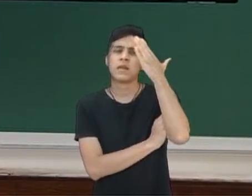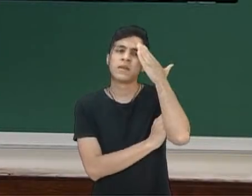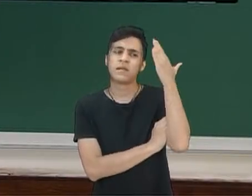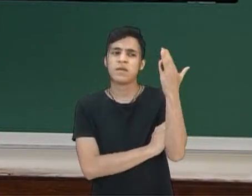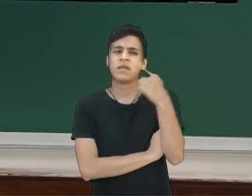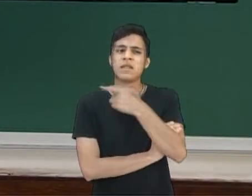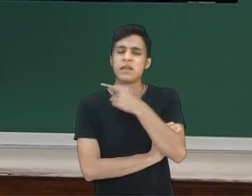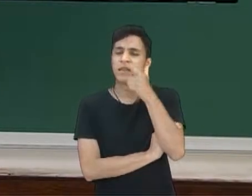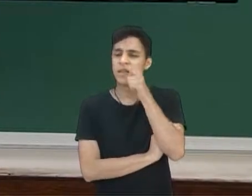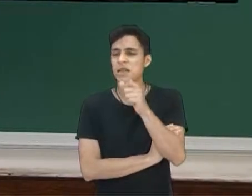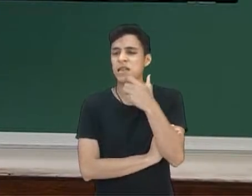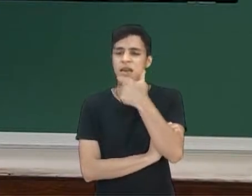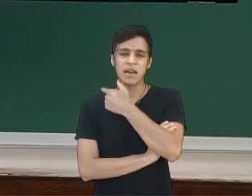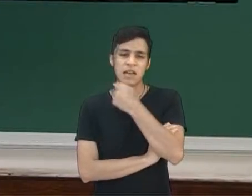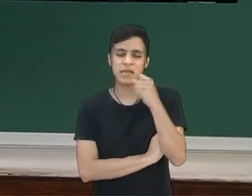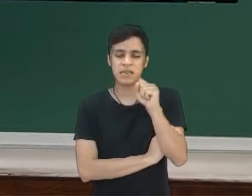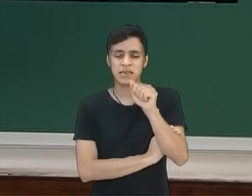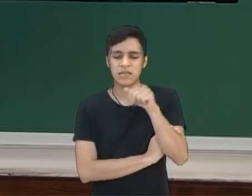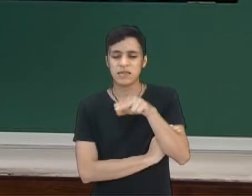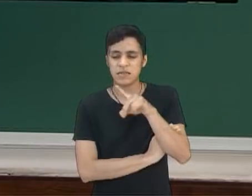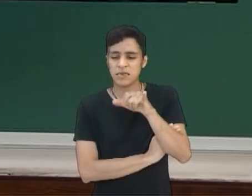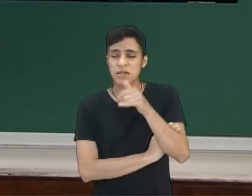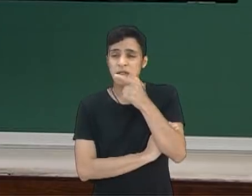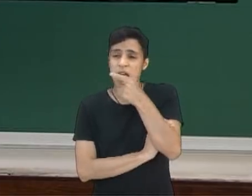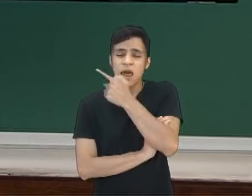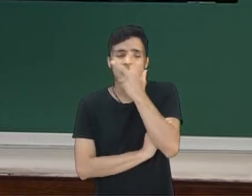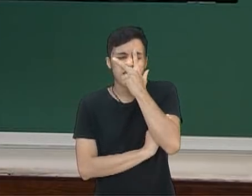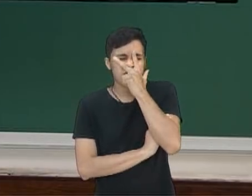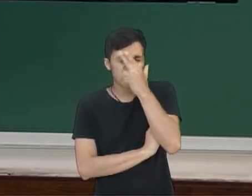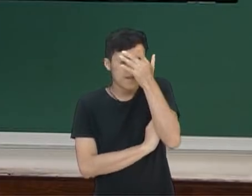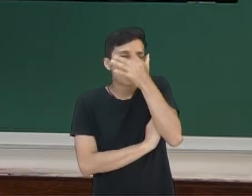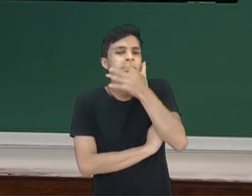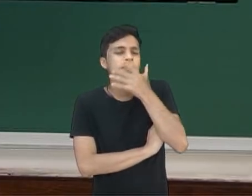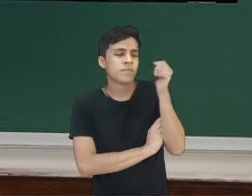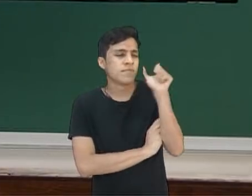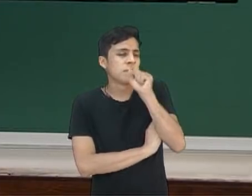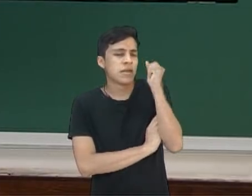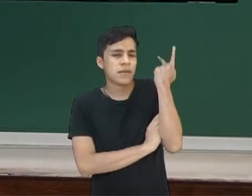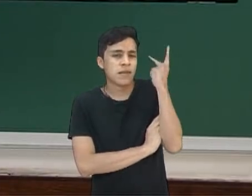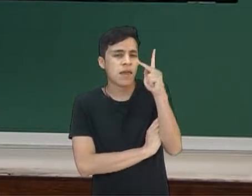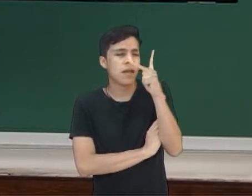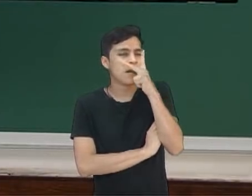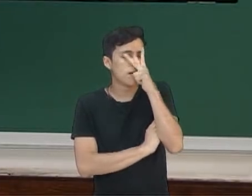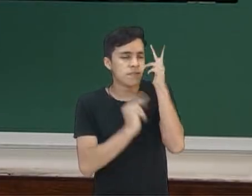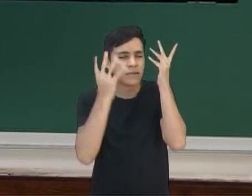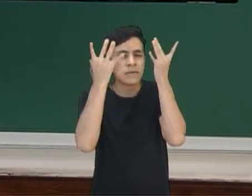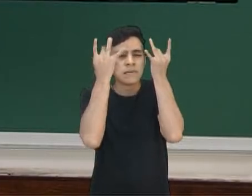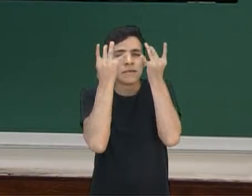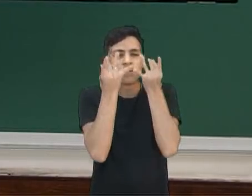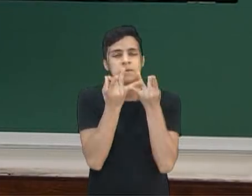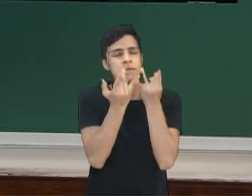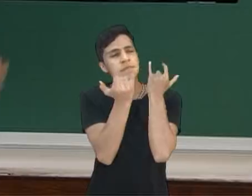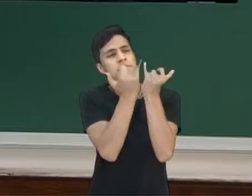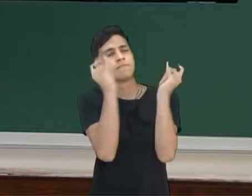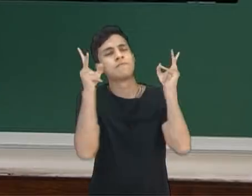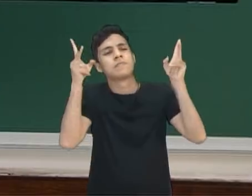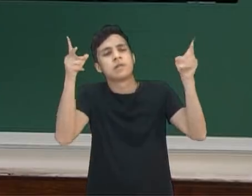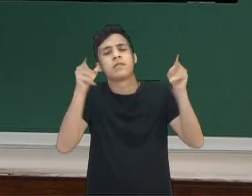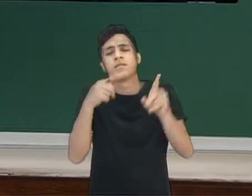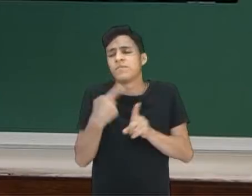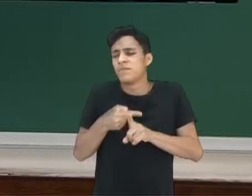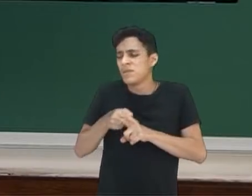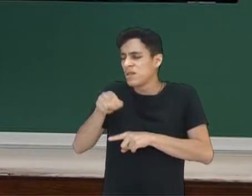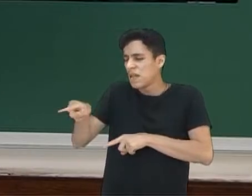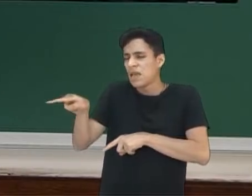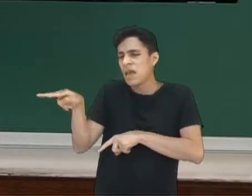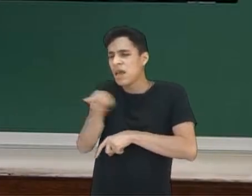A Sandy, cantora. Olha só como ela é parecida com a mãe dela, né? Os traços, a fisionomia. Mas por que mesmo sendo